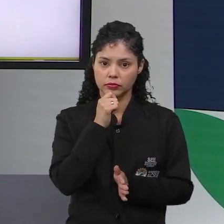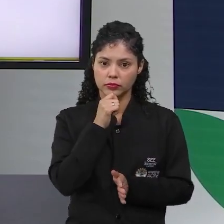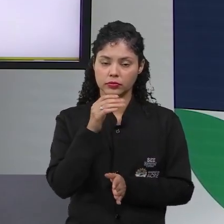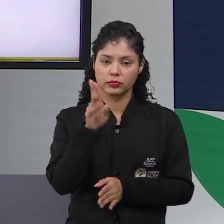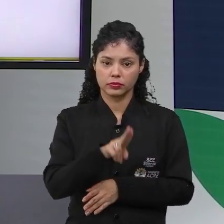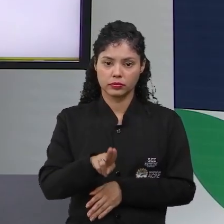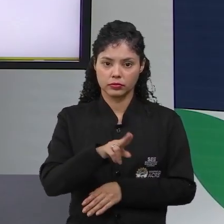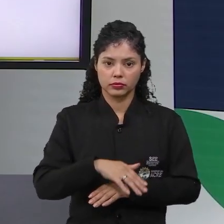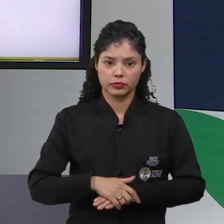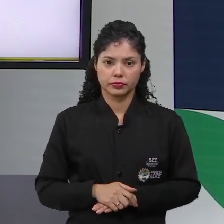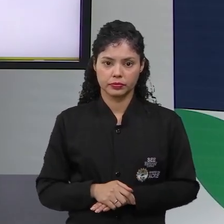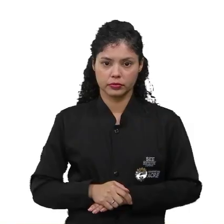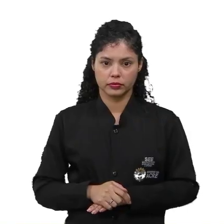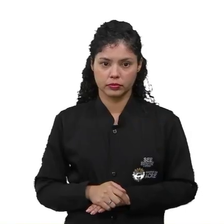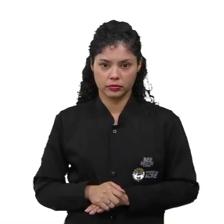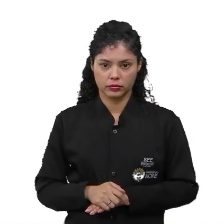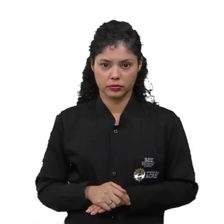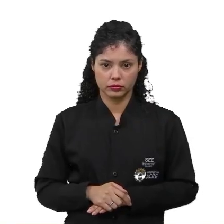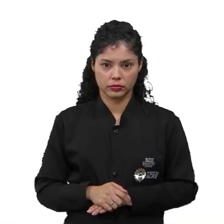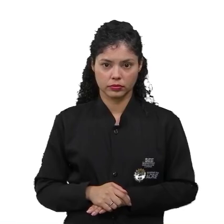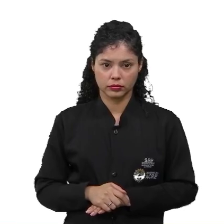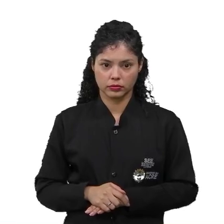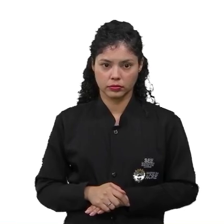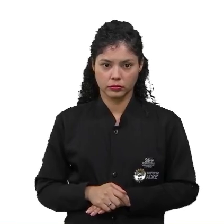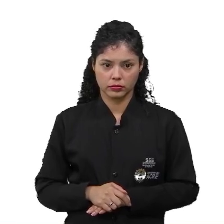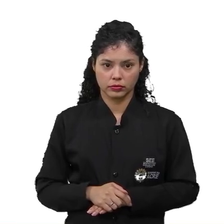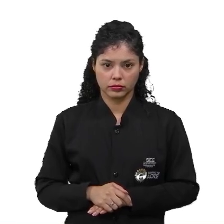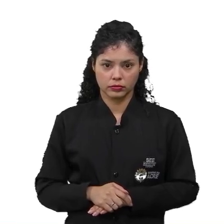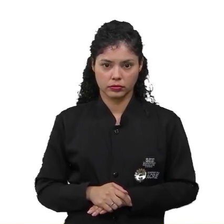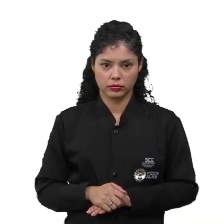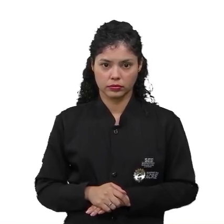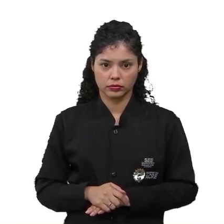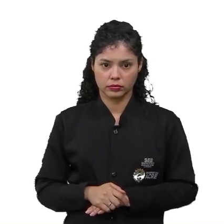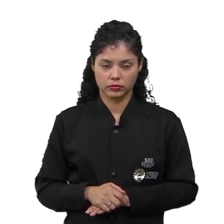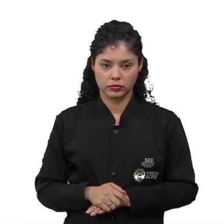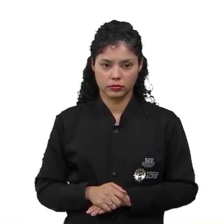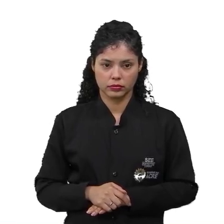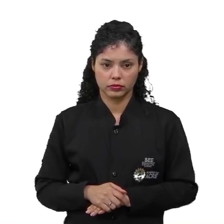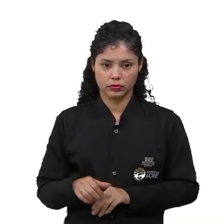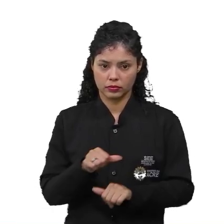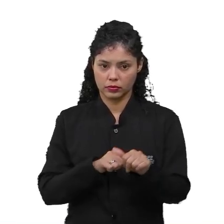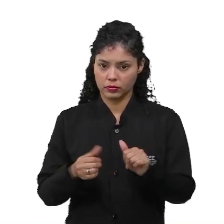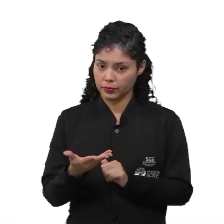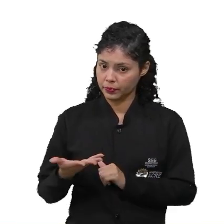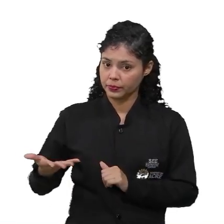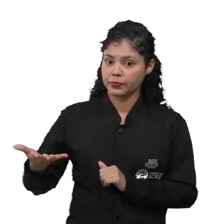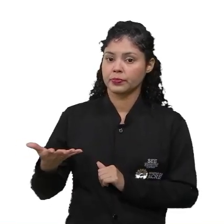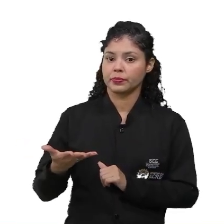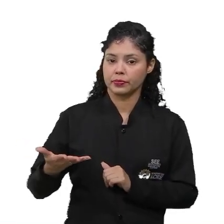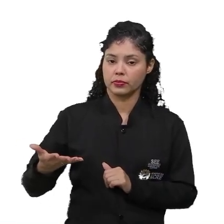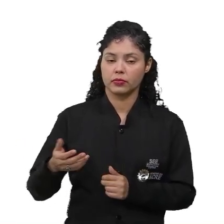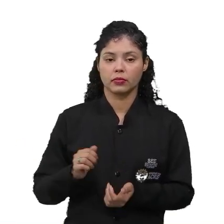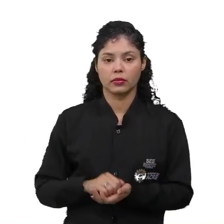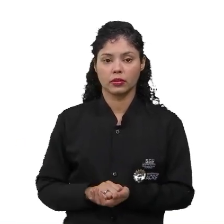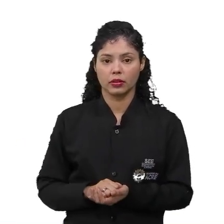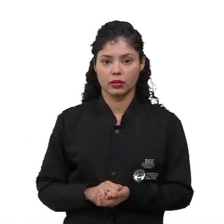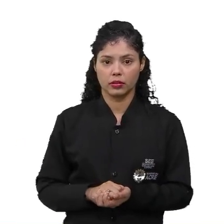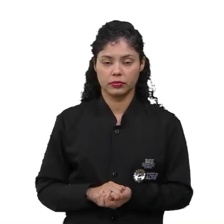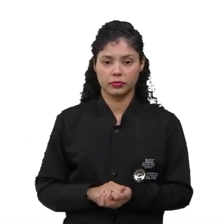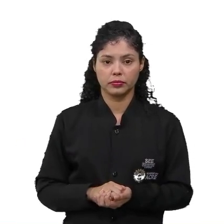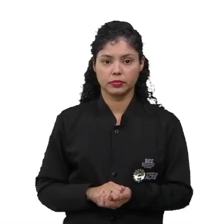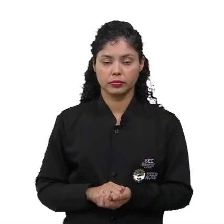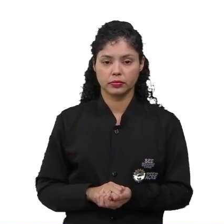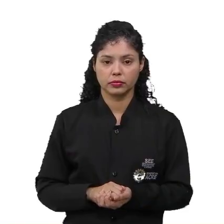bastante usada. Vamos lá. Que é a mudança de base. A mudança de base é dada da seguinte